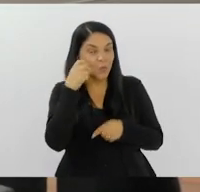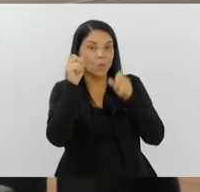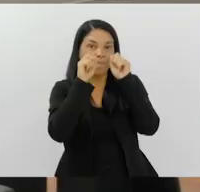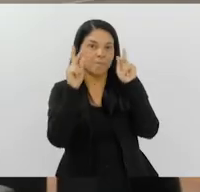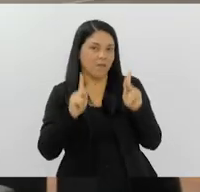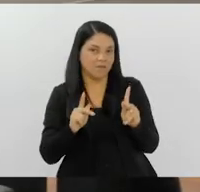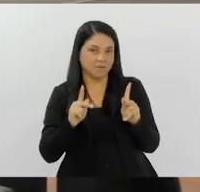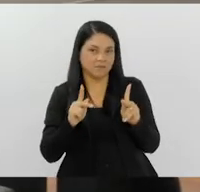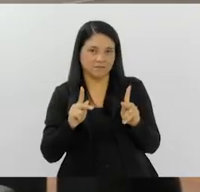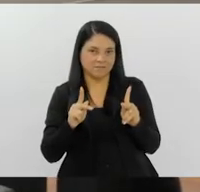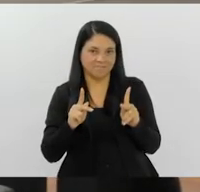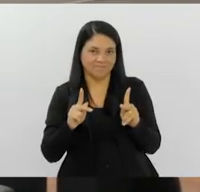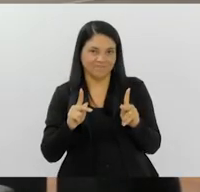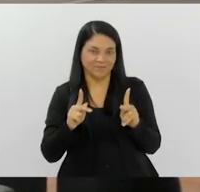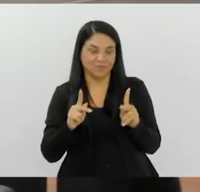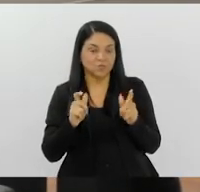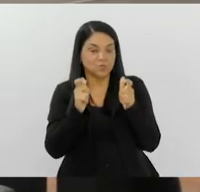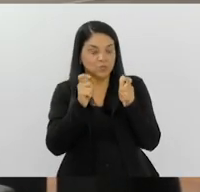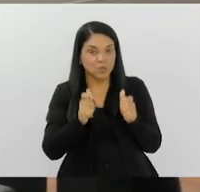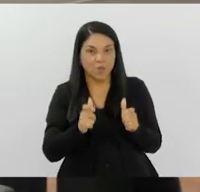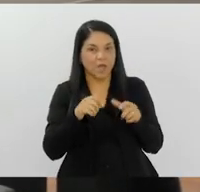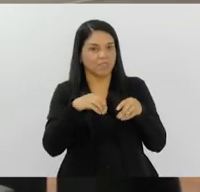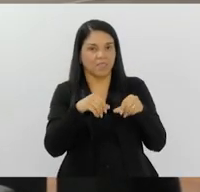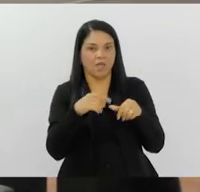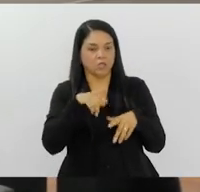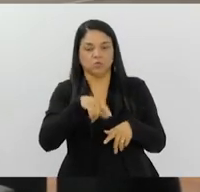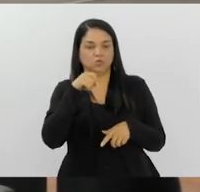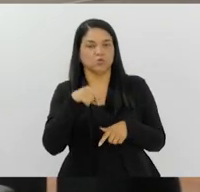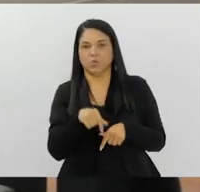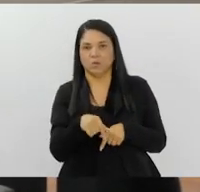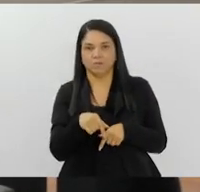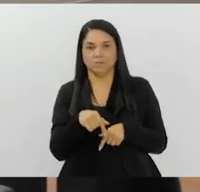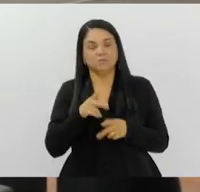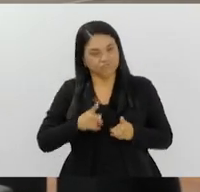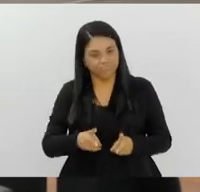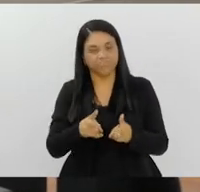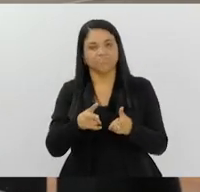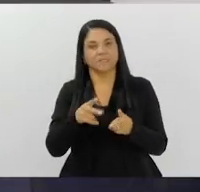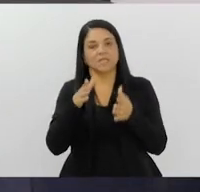escolhemos Mas vamos permanecer aqui e aqui seremos